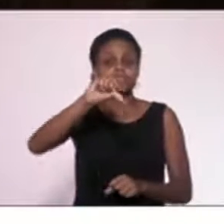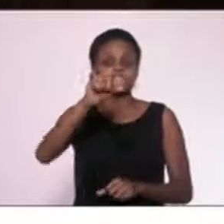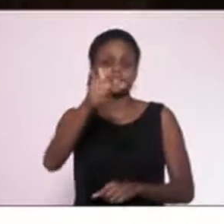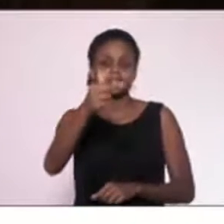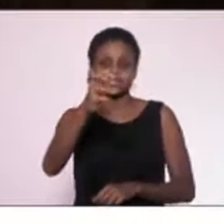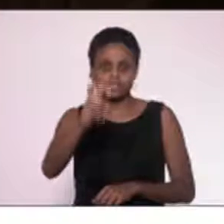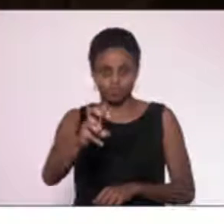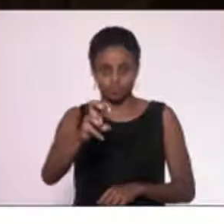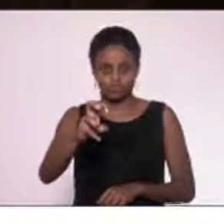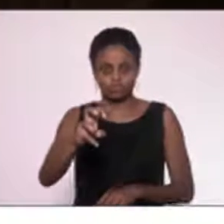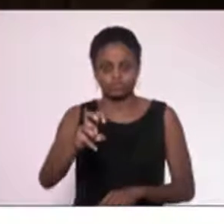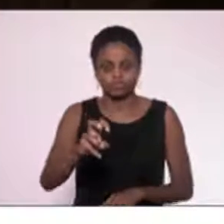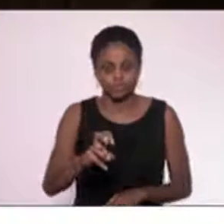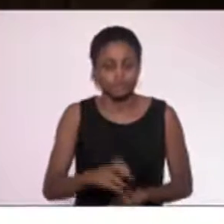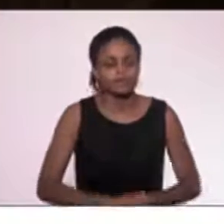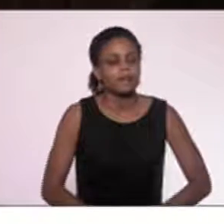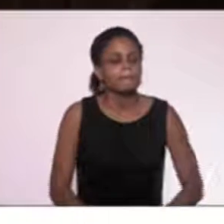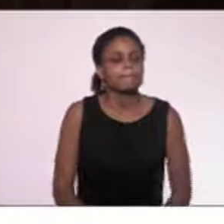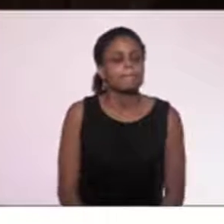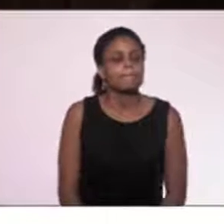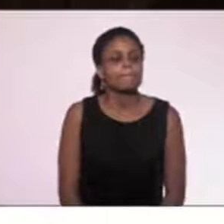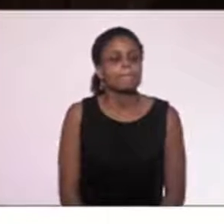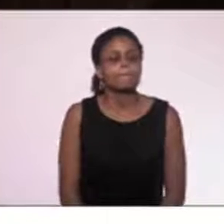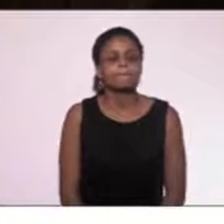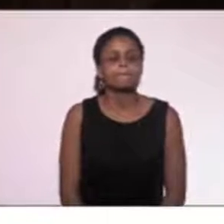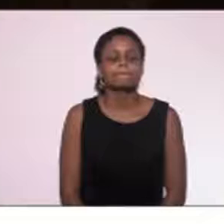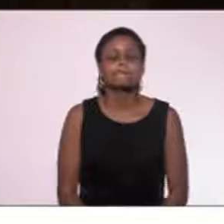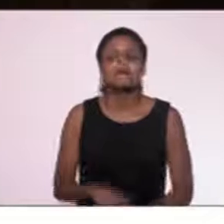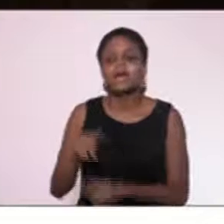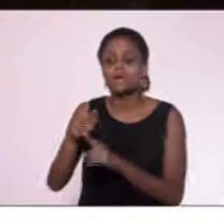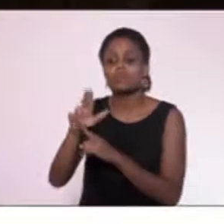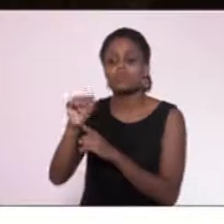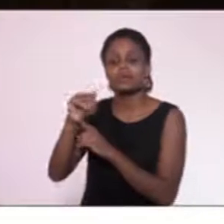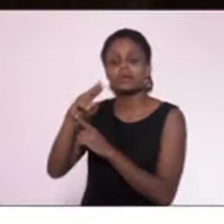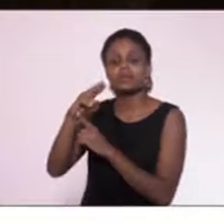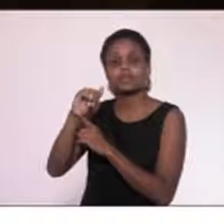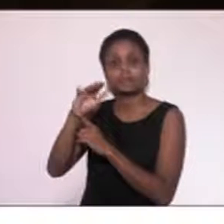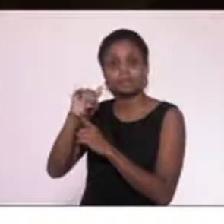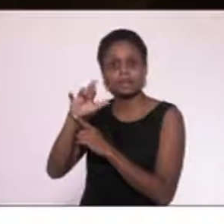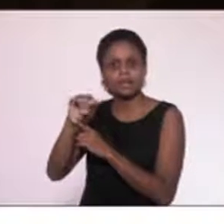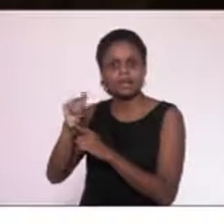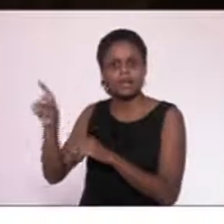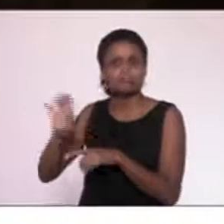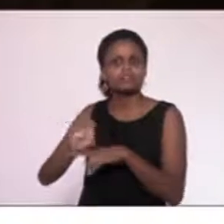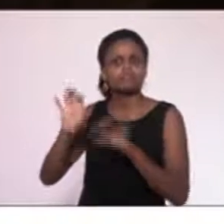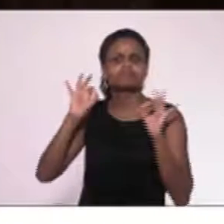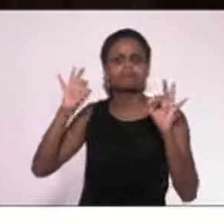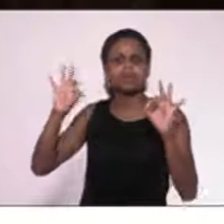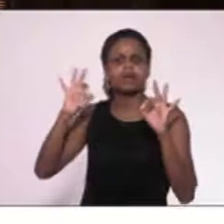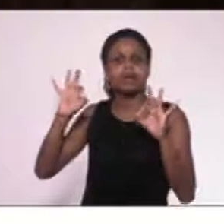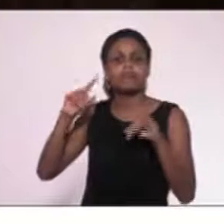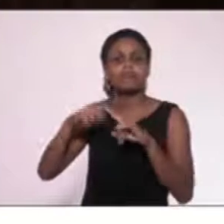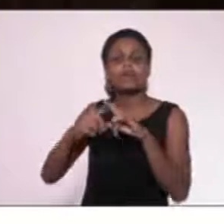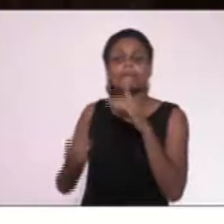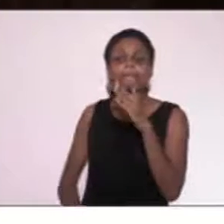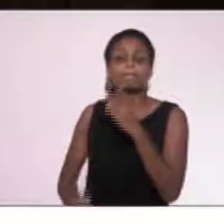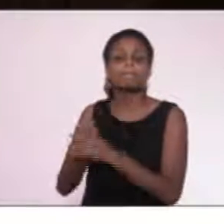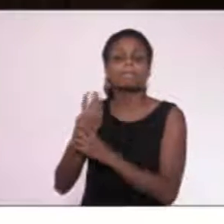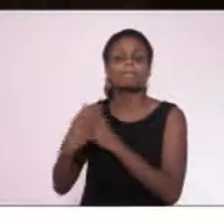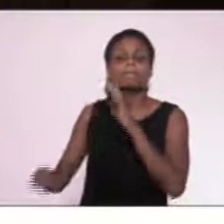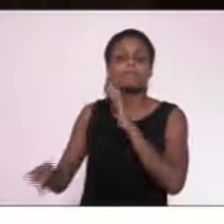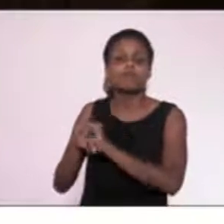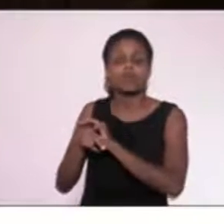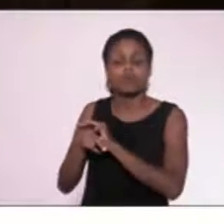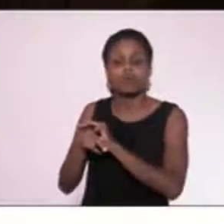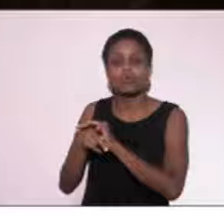pujante porque derivou da capital federal. Um estado pequeno com